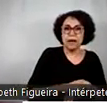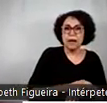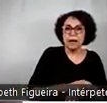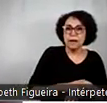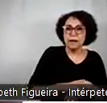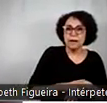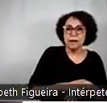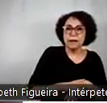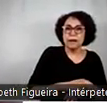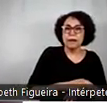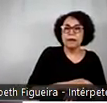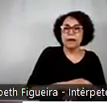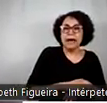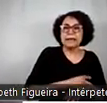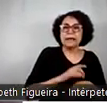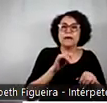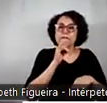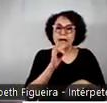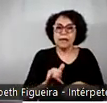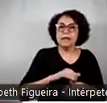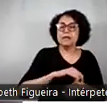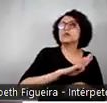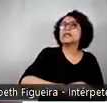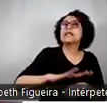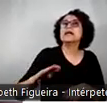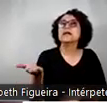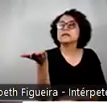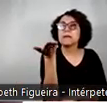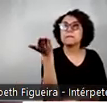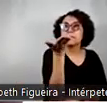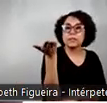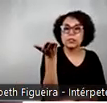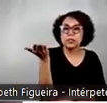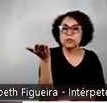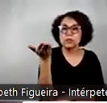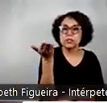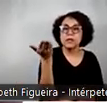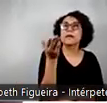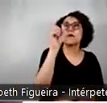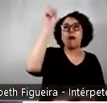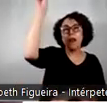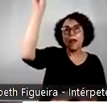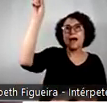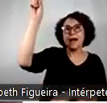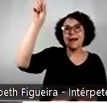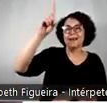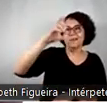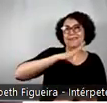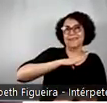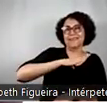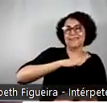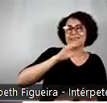Estado quer que o governo pague, né, arque com essa política. Então, é sempre essa questão, né? Essas manchetes que